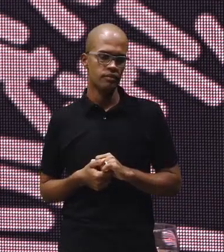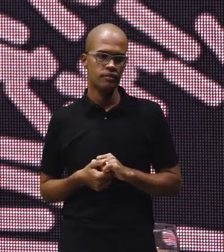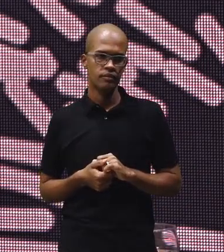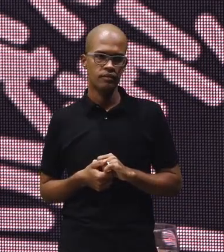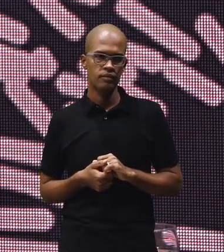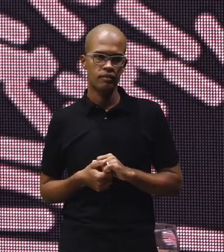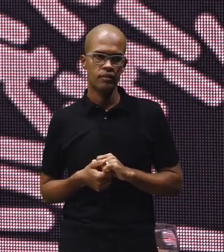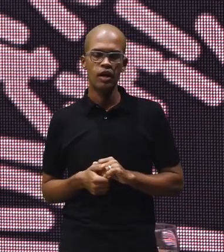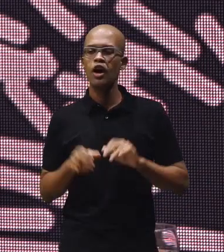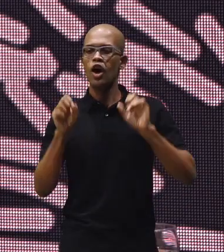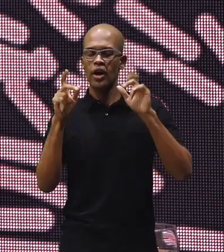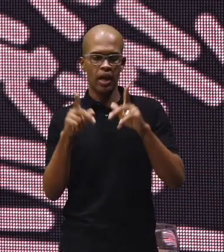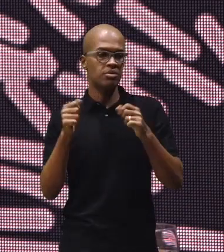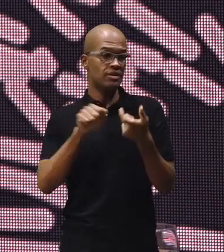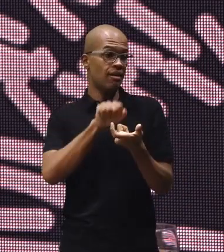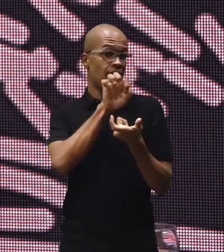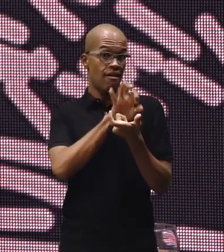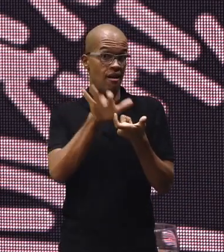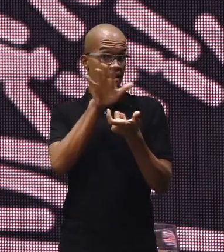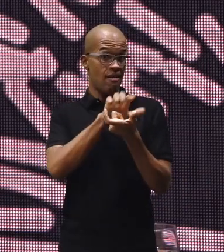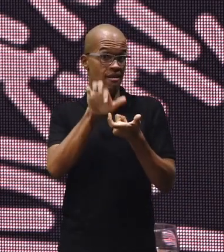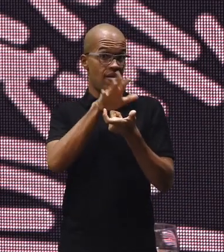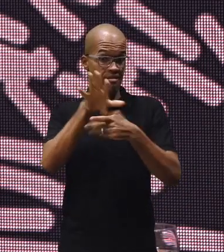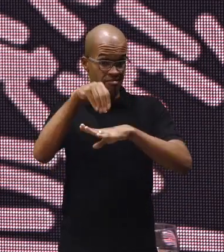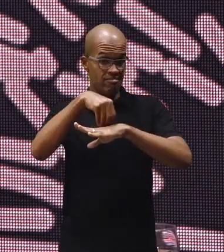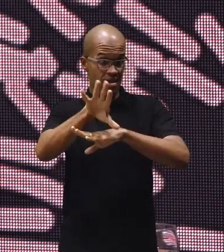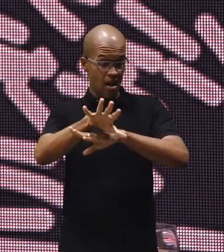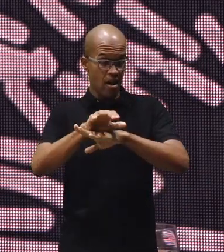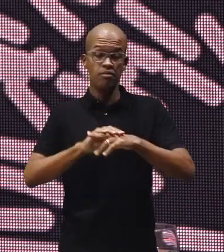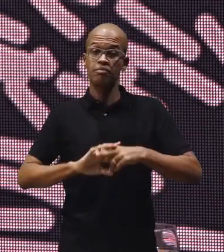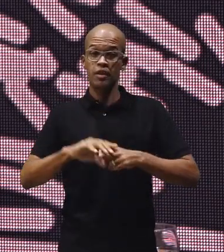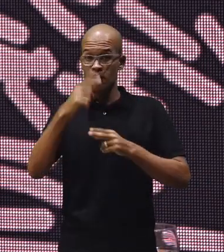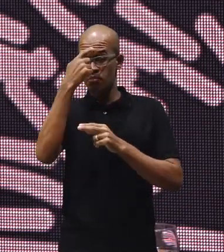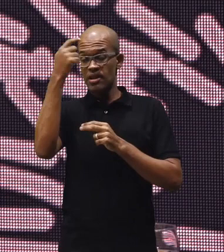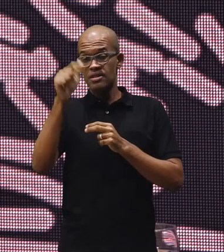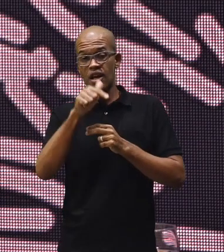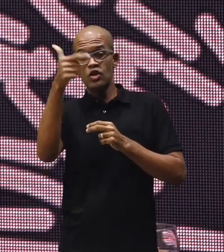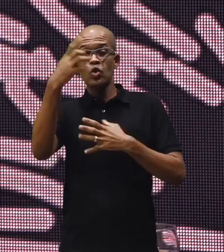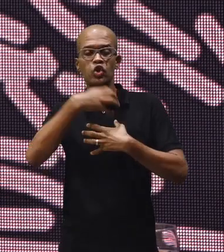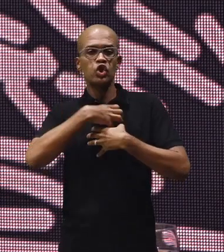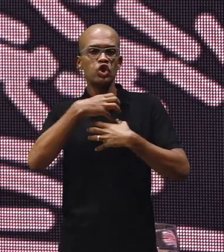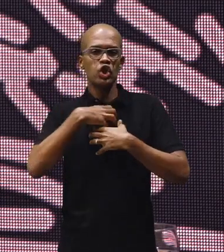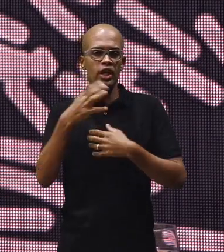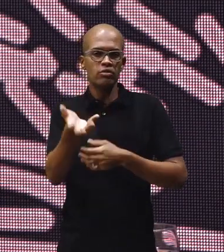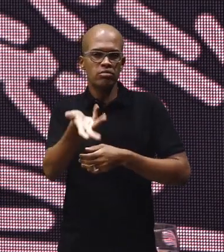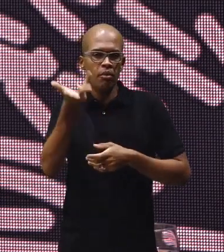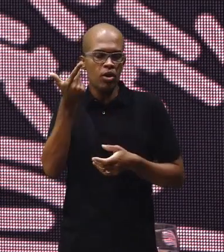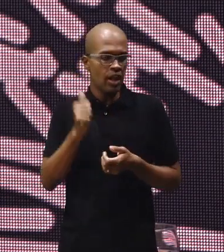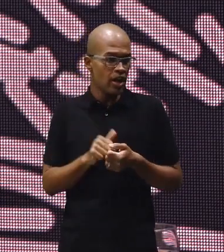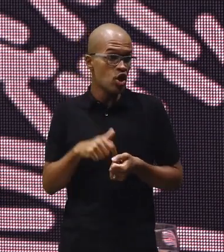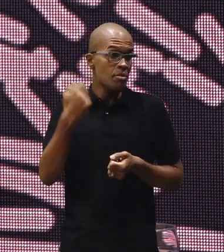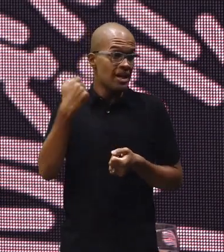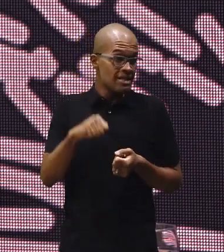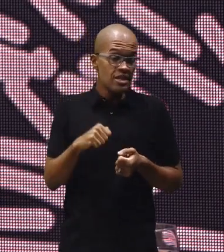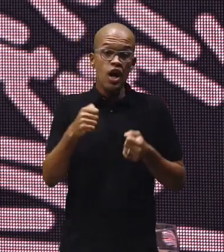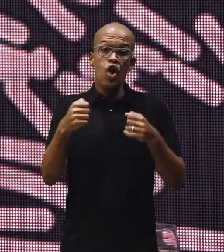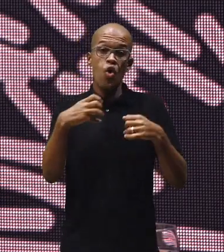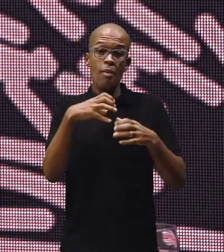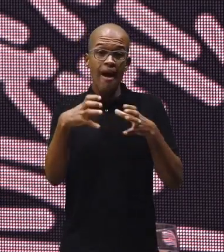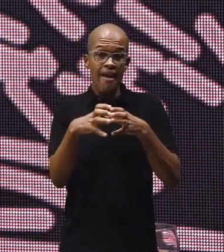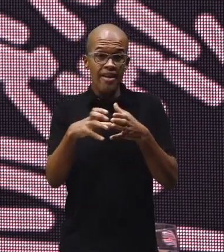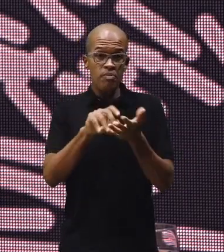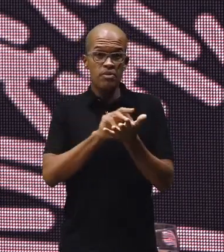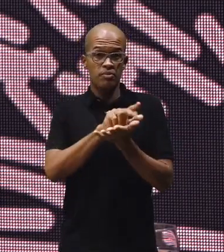gente precisa letrar a equipe, pensar novas abordagens, a gente precisa ter e a gente precisa ter uma equipe mais